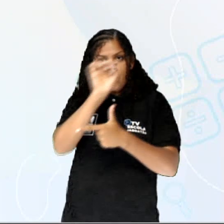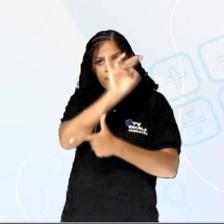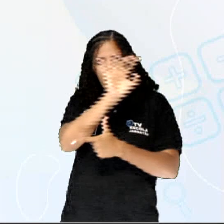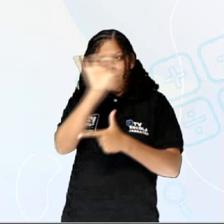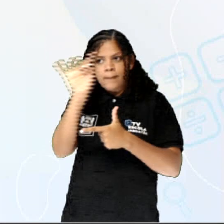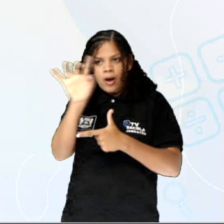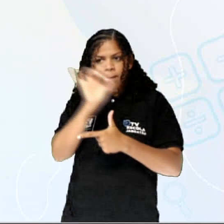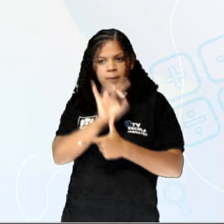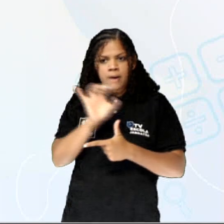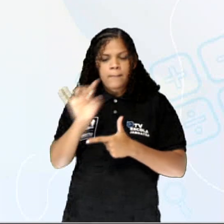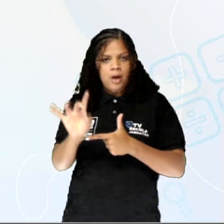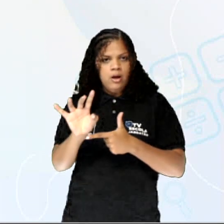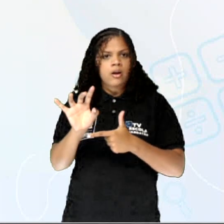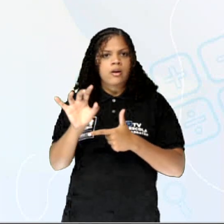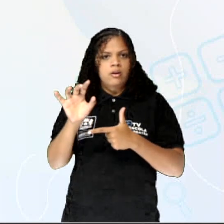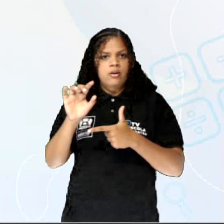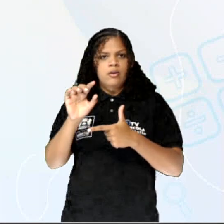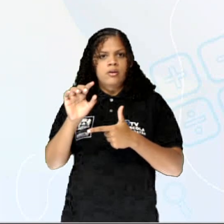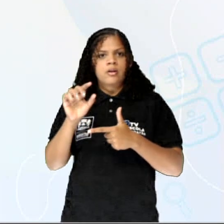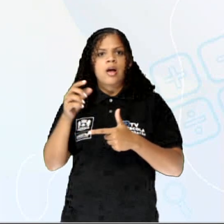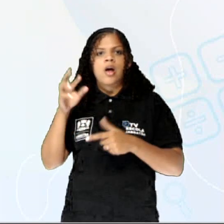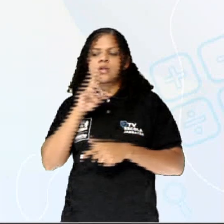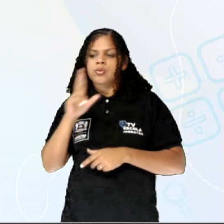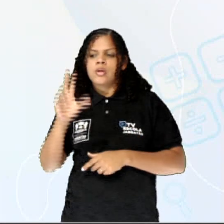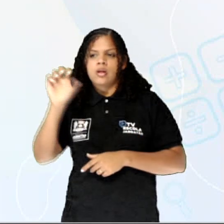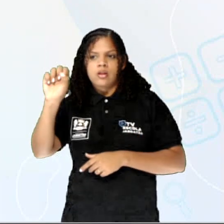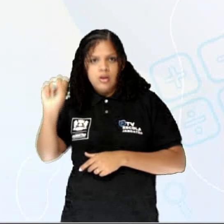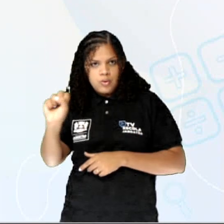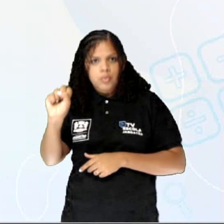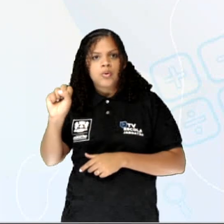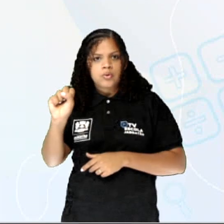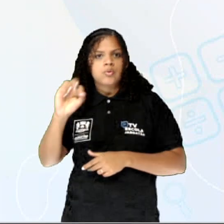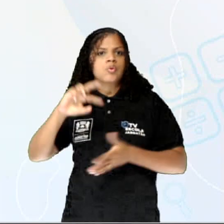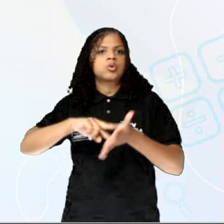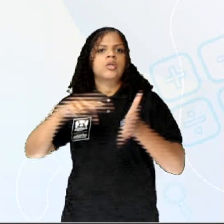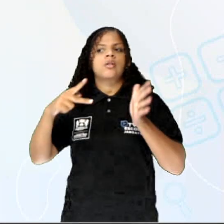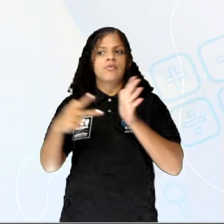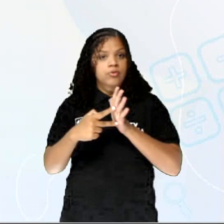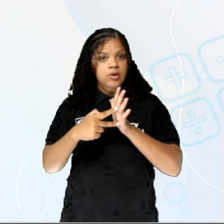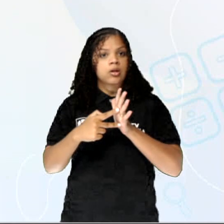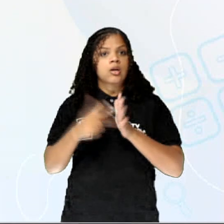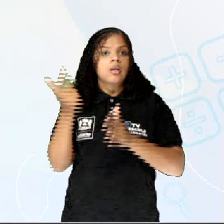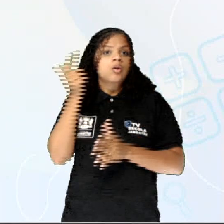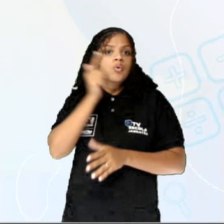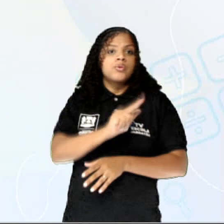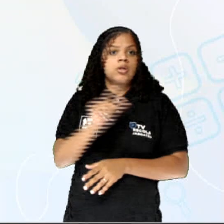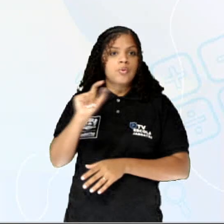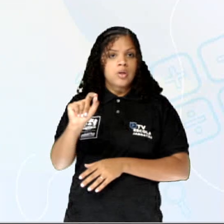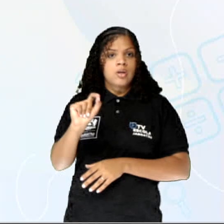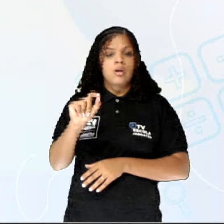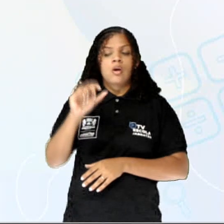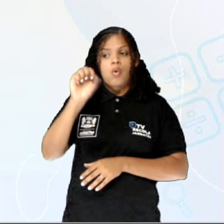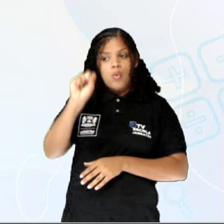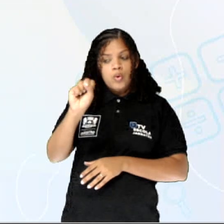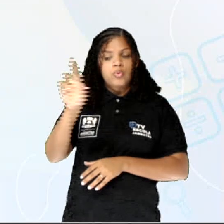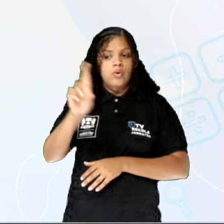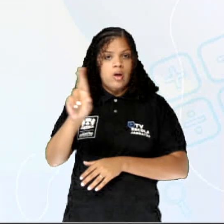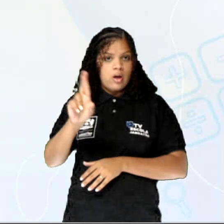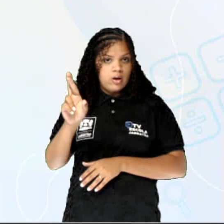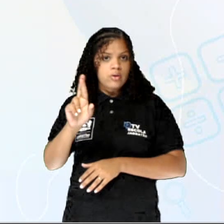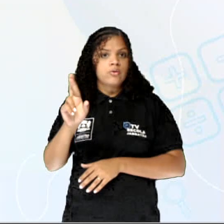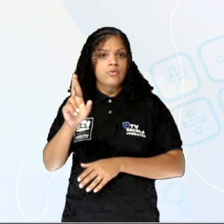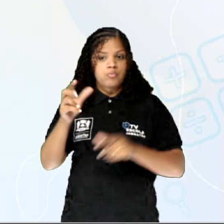se lidar, né, acontecer de cair exatamente essa questão, uma muito parecida quando você for fazer a prova, tá? Ela diz assim, um